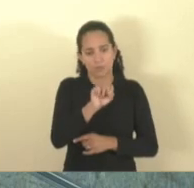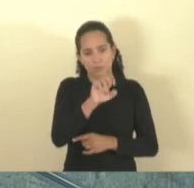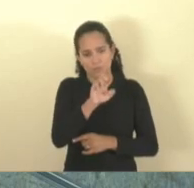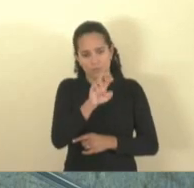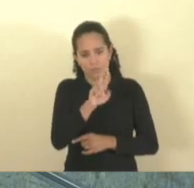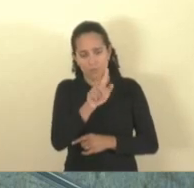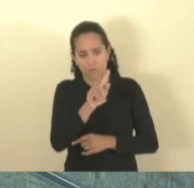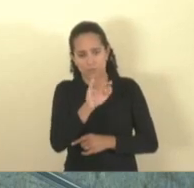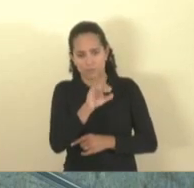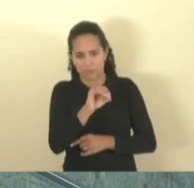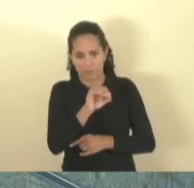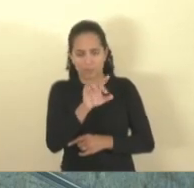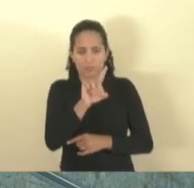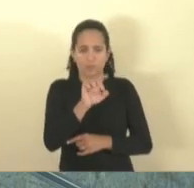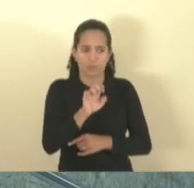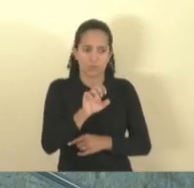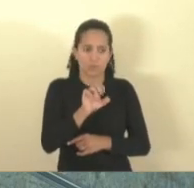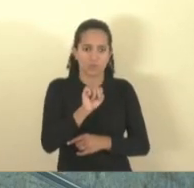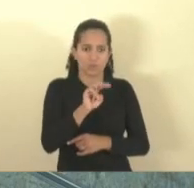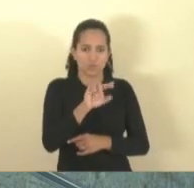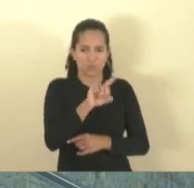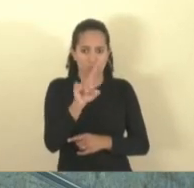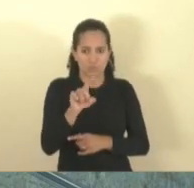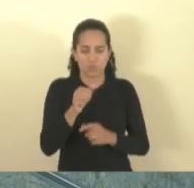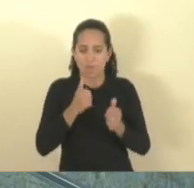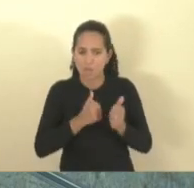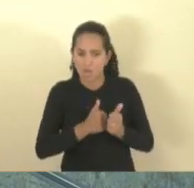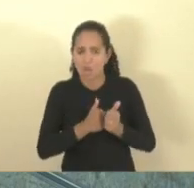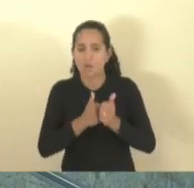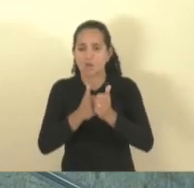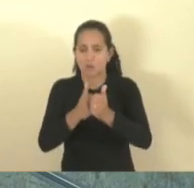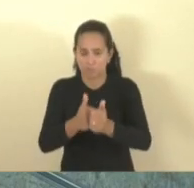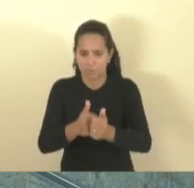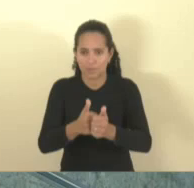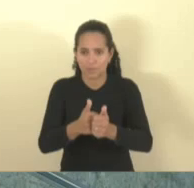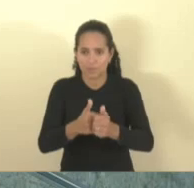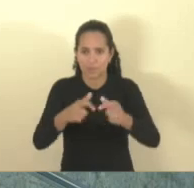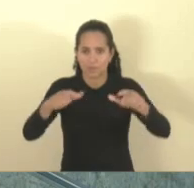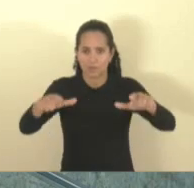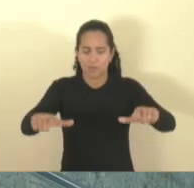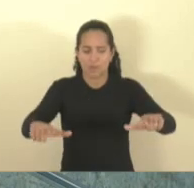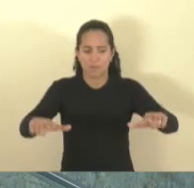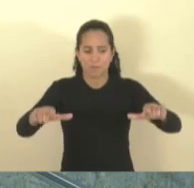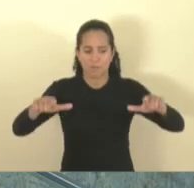por gentileza, acompanhar a deputada também para este momento das entregas das placas.